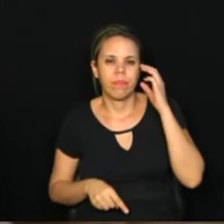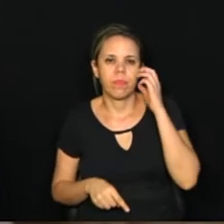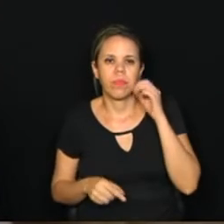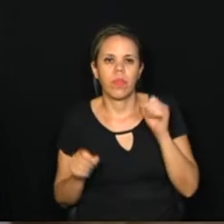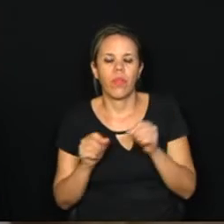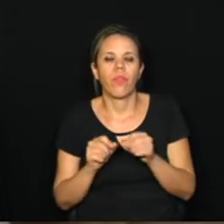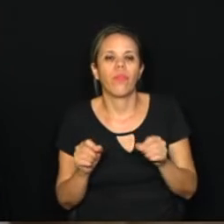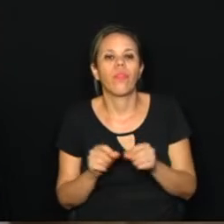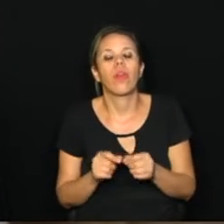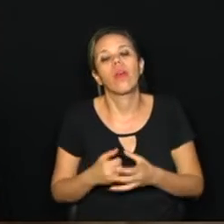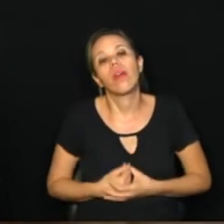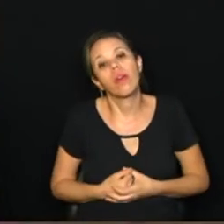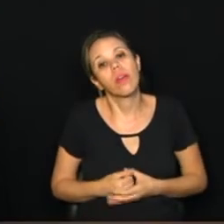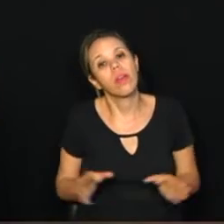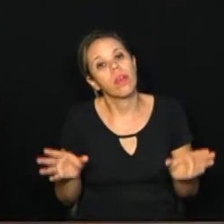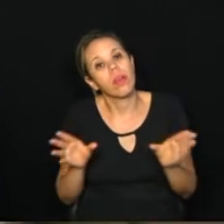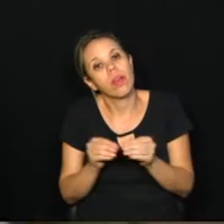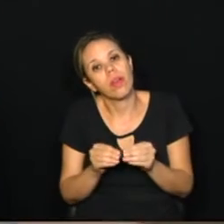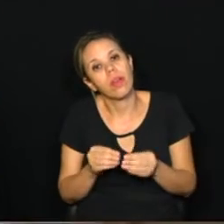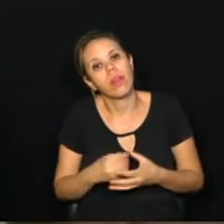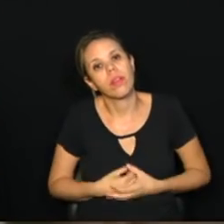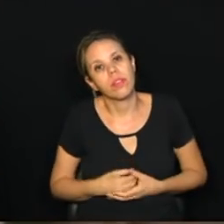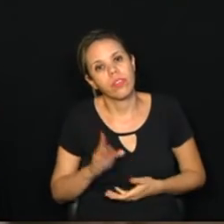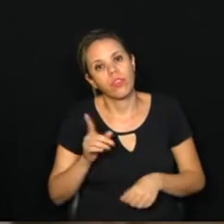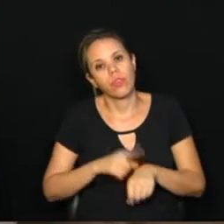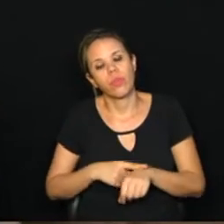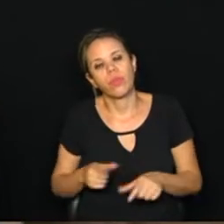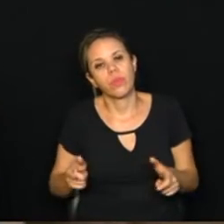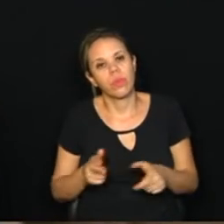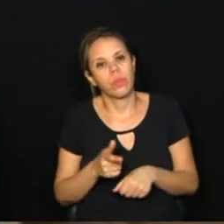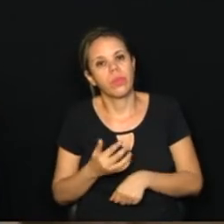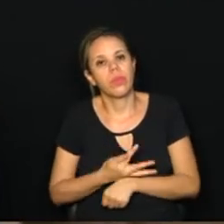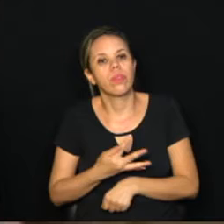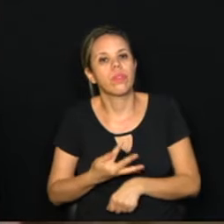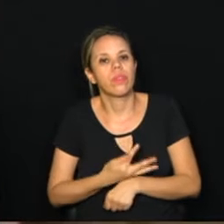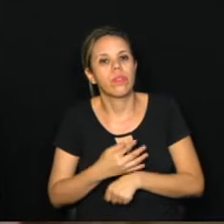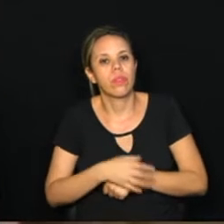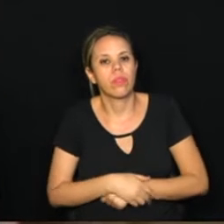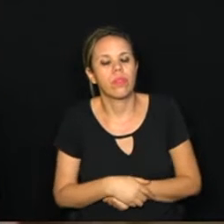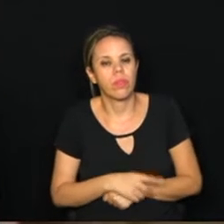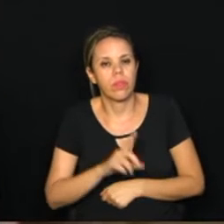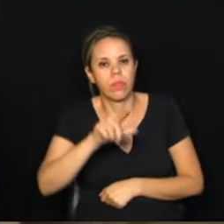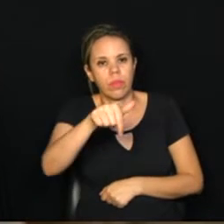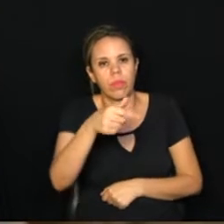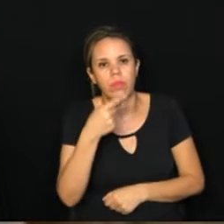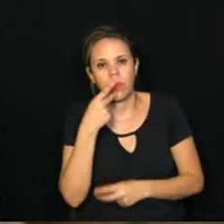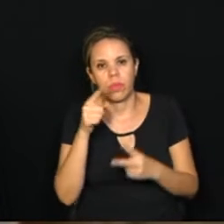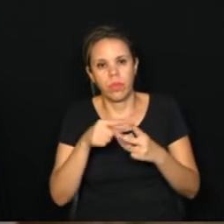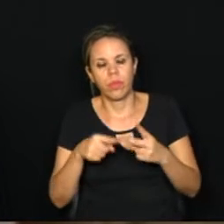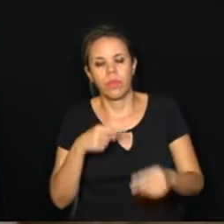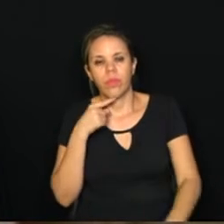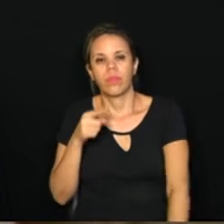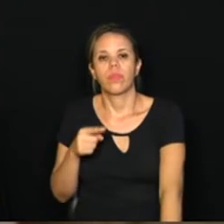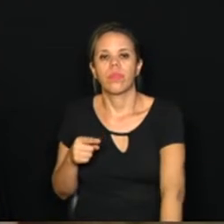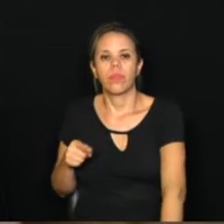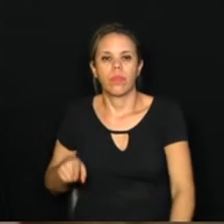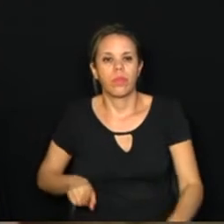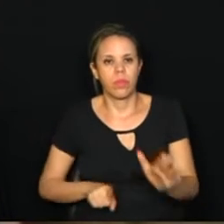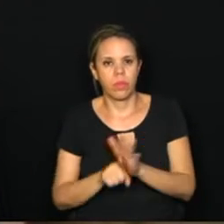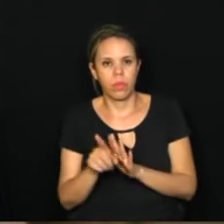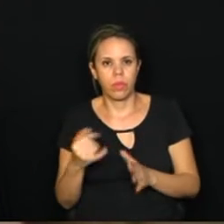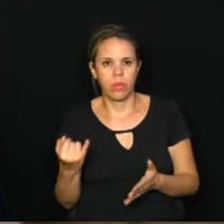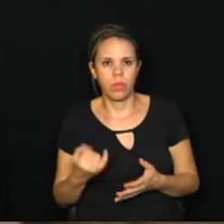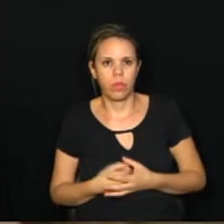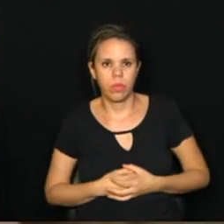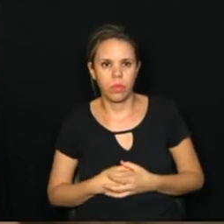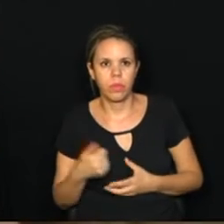primeiro uma breve consideração, já que o tempo está curto, e depois eu quero fazer duas perguntas pontuais.